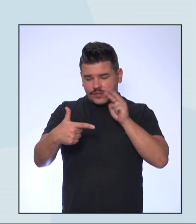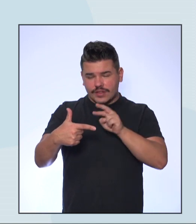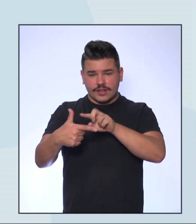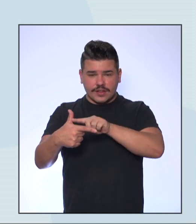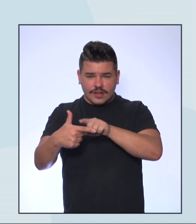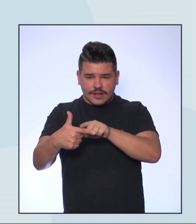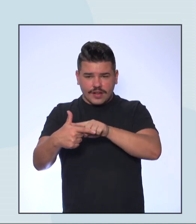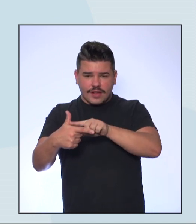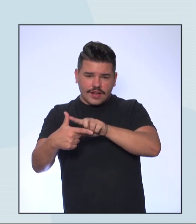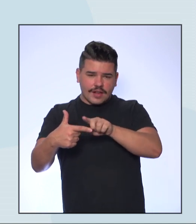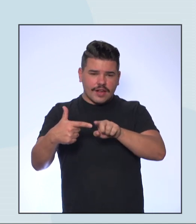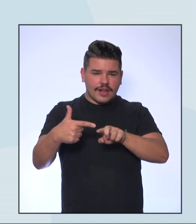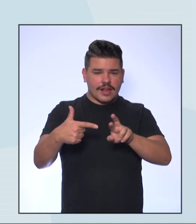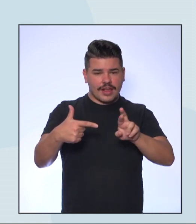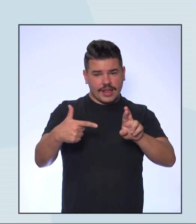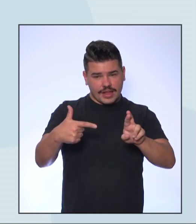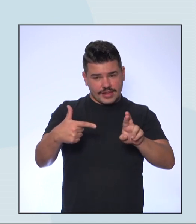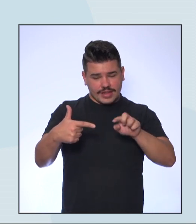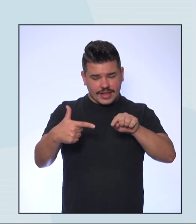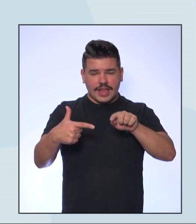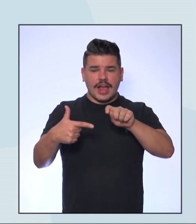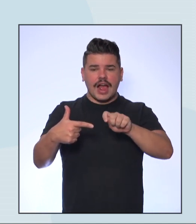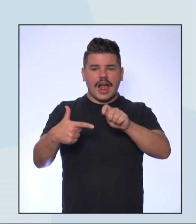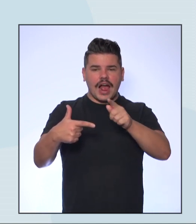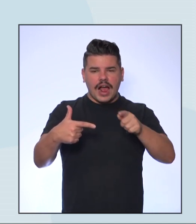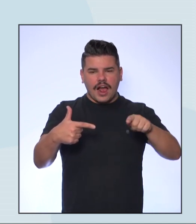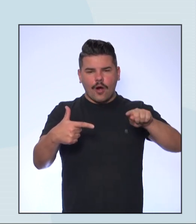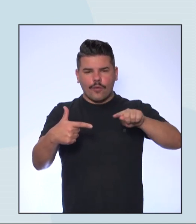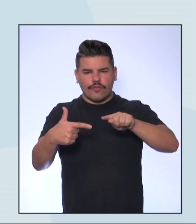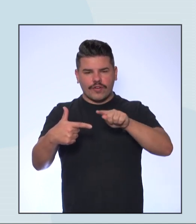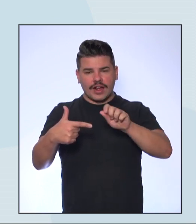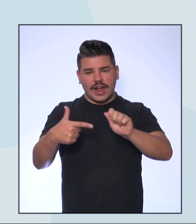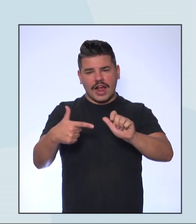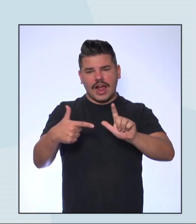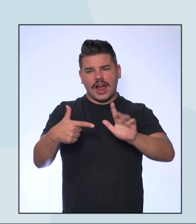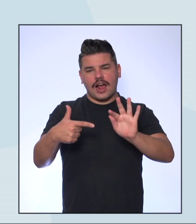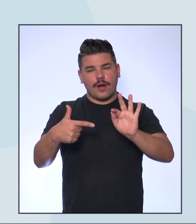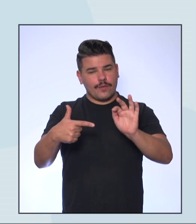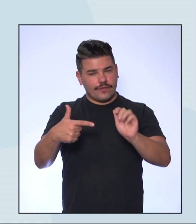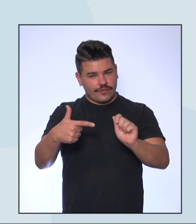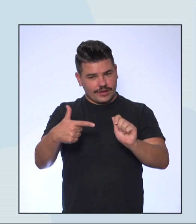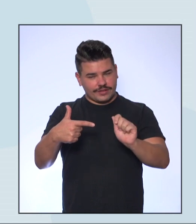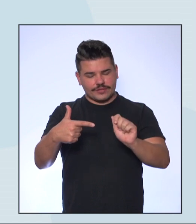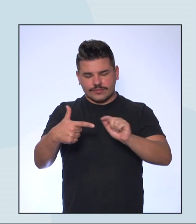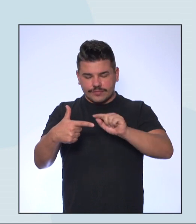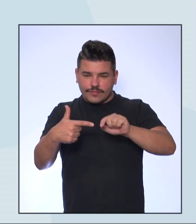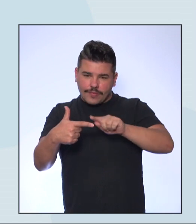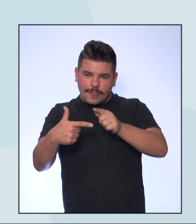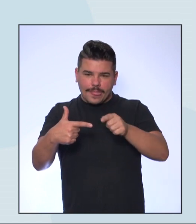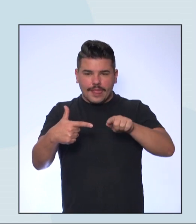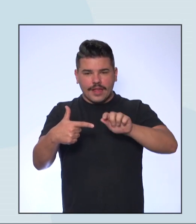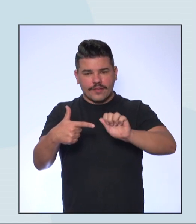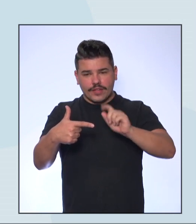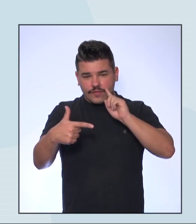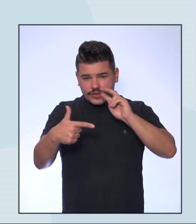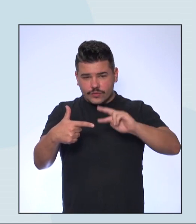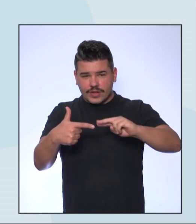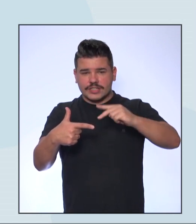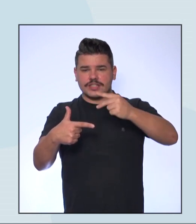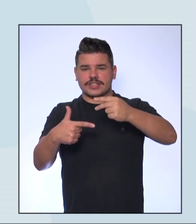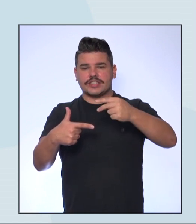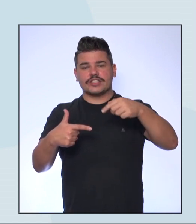estou olhando o cateto oposto, olhando o alfa, né, o ângulo alfa, eu estou vendo o adjacente.